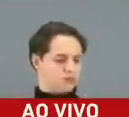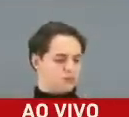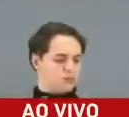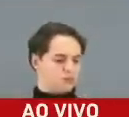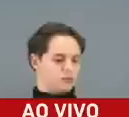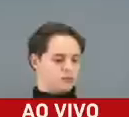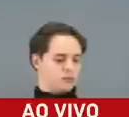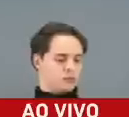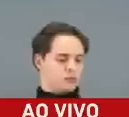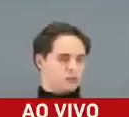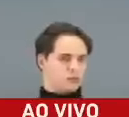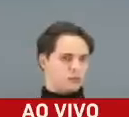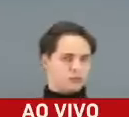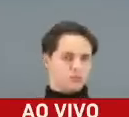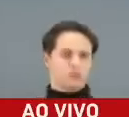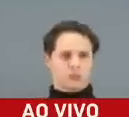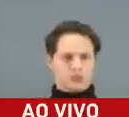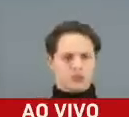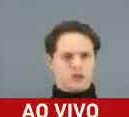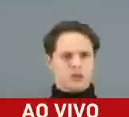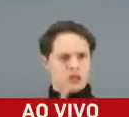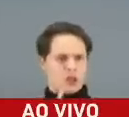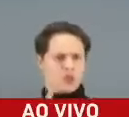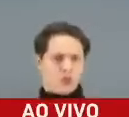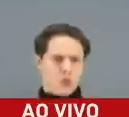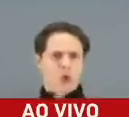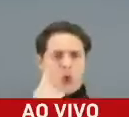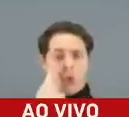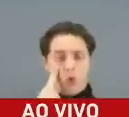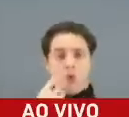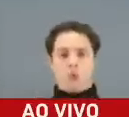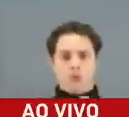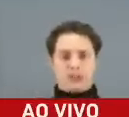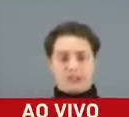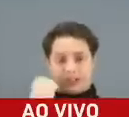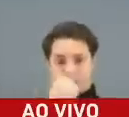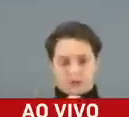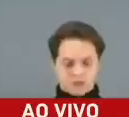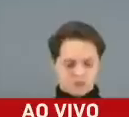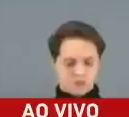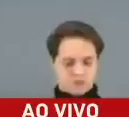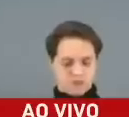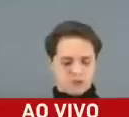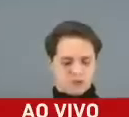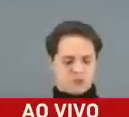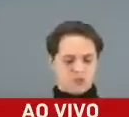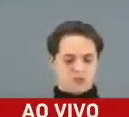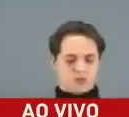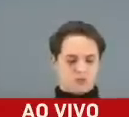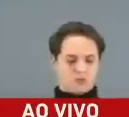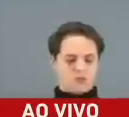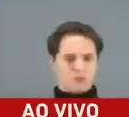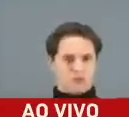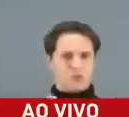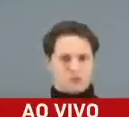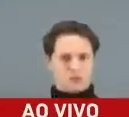milhões de brasileiros viram pelas redes sociais quando esse vídeo foi divulgado, senador Magno Malta. E Vossa Excelência esteve comigo na Papuda e também na colmeia,